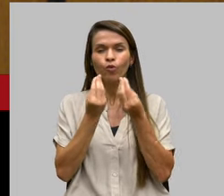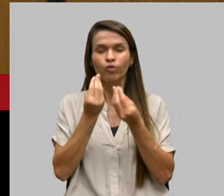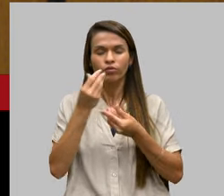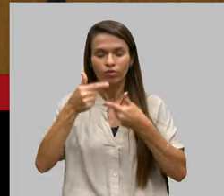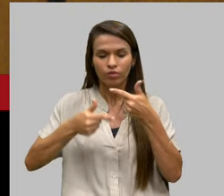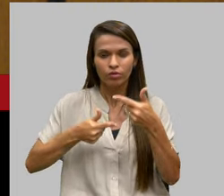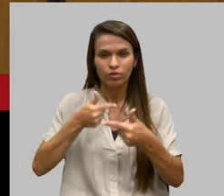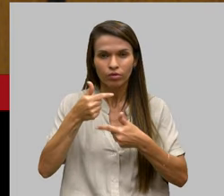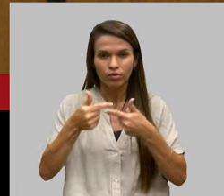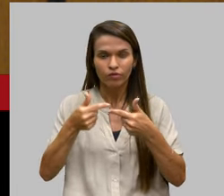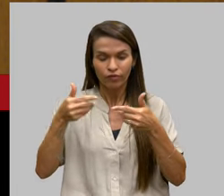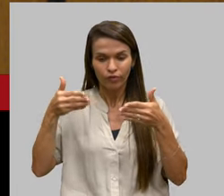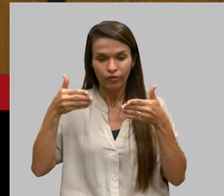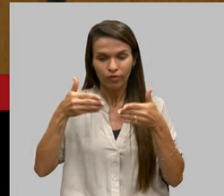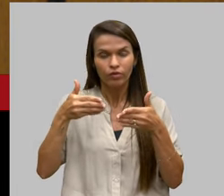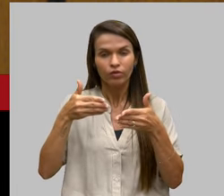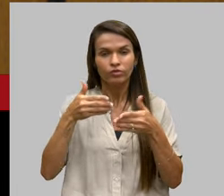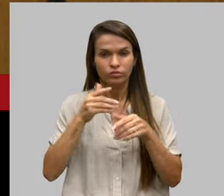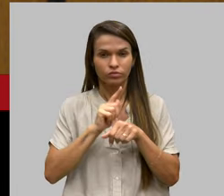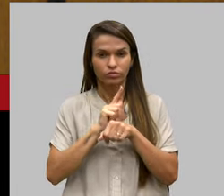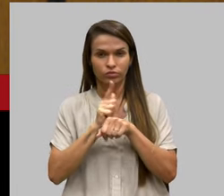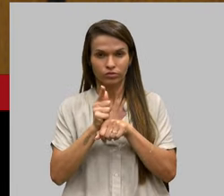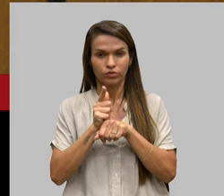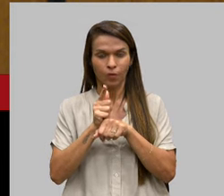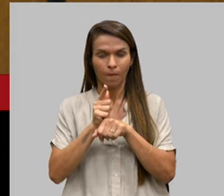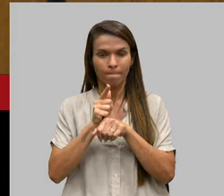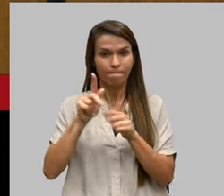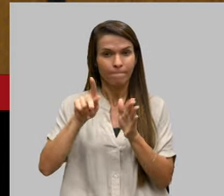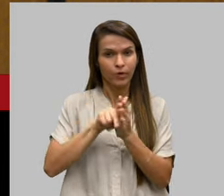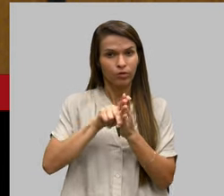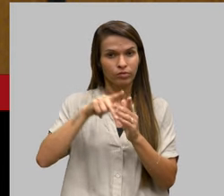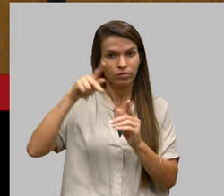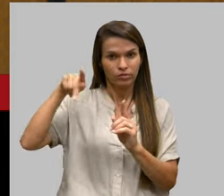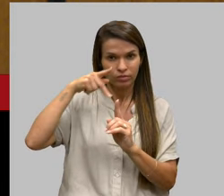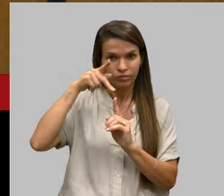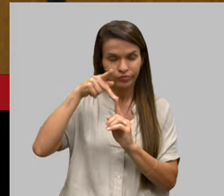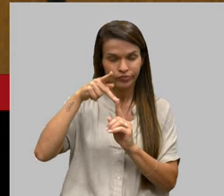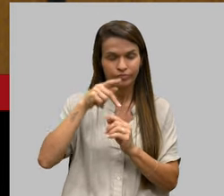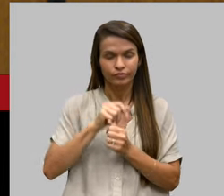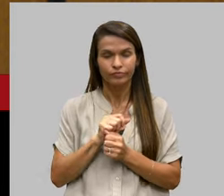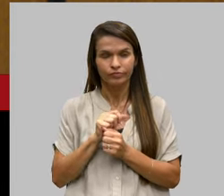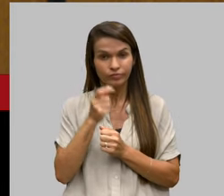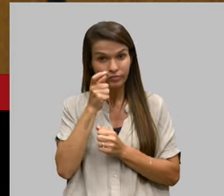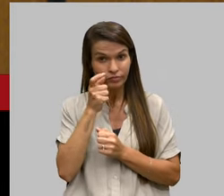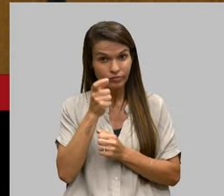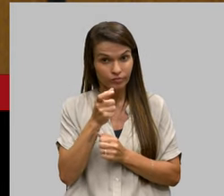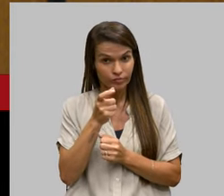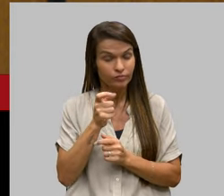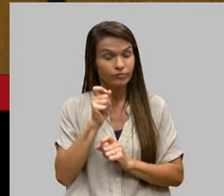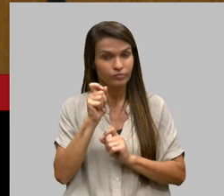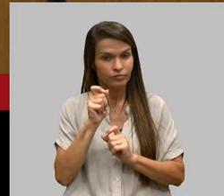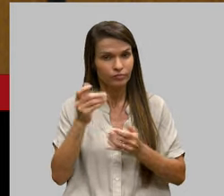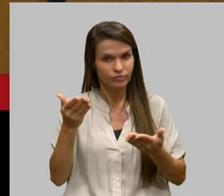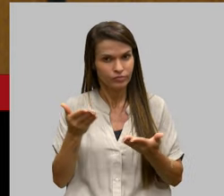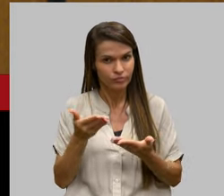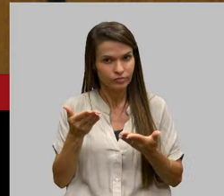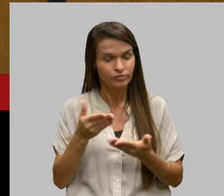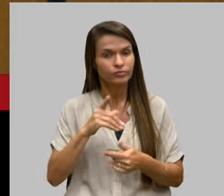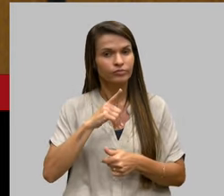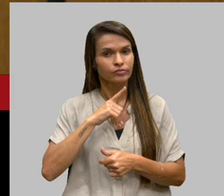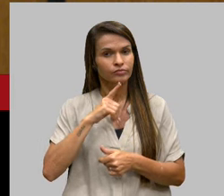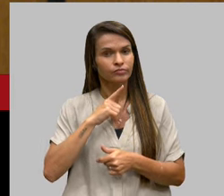um regime próprio de previdência é interessante porque eh hoje nós ainda temos